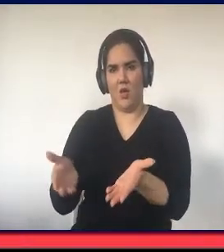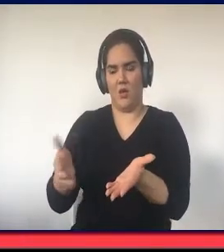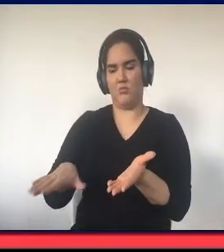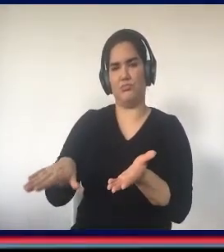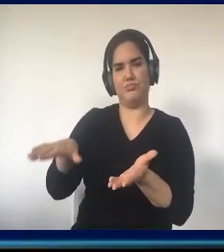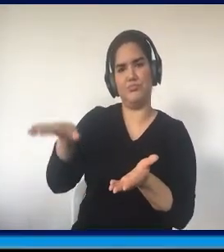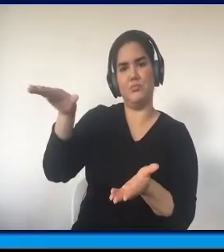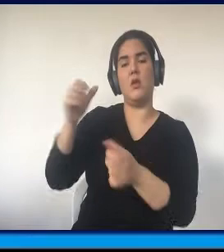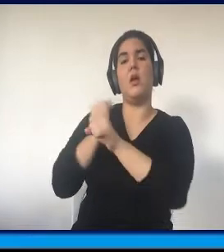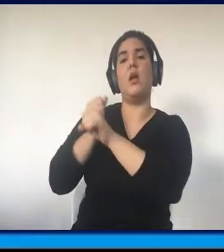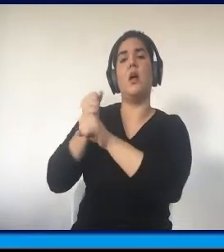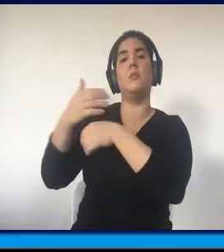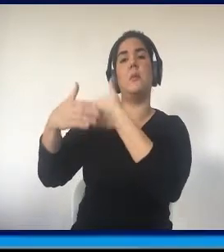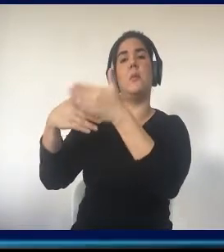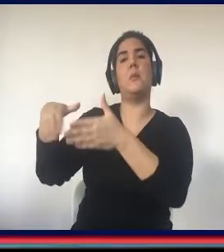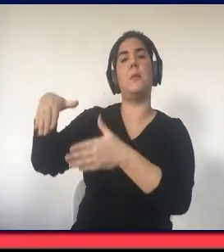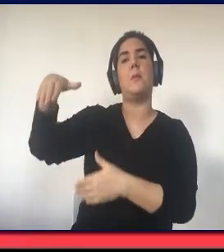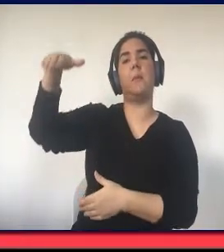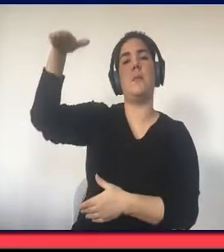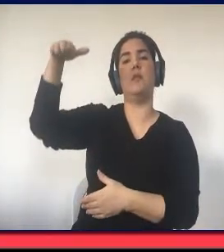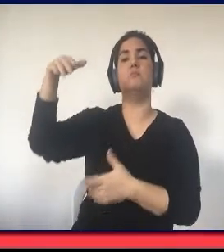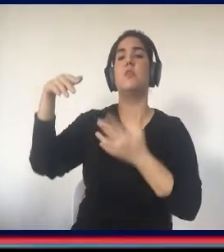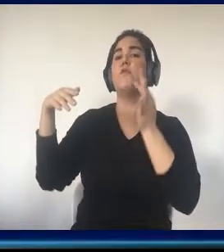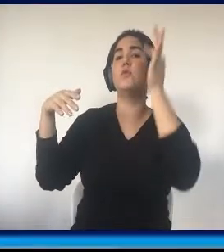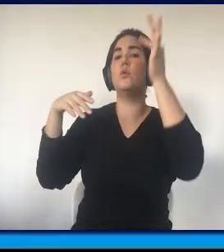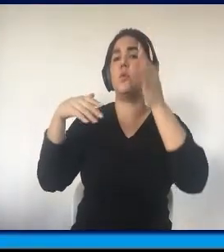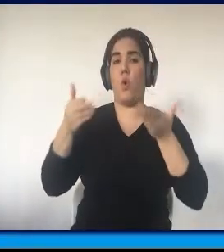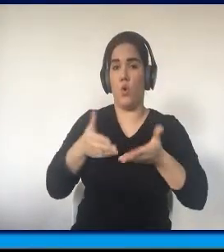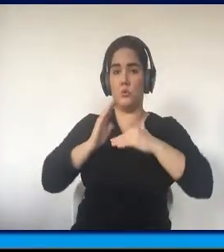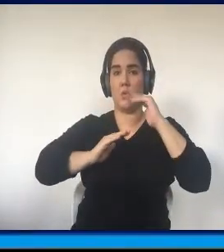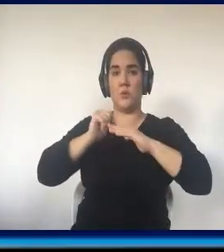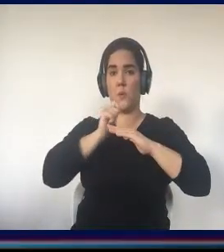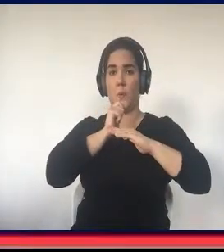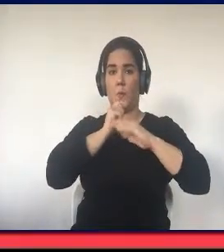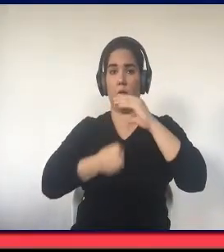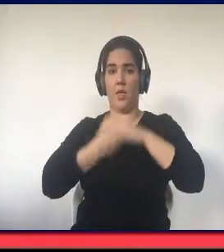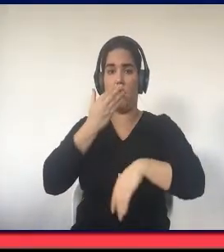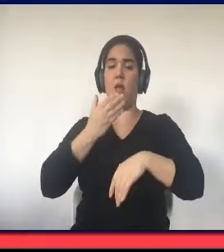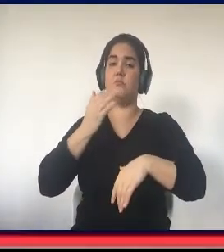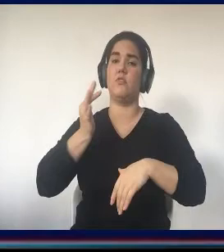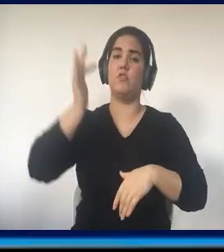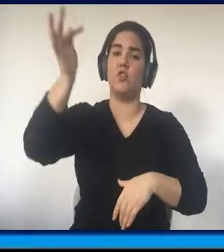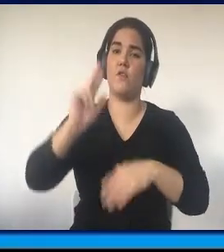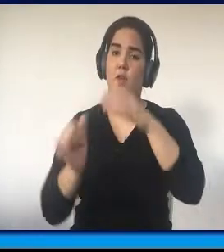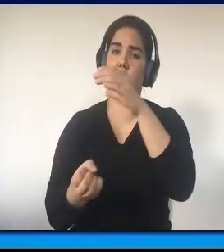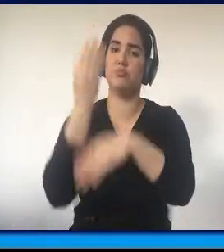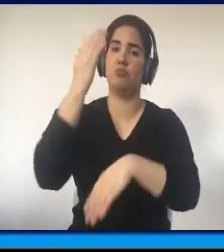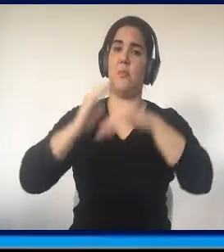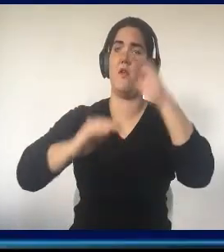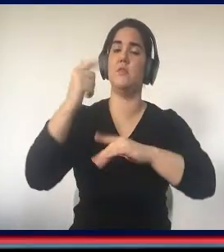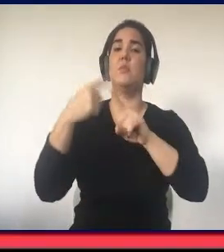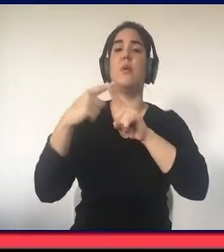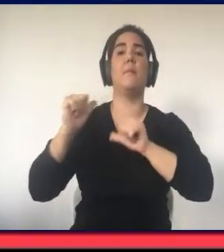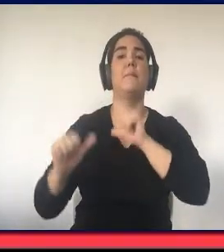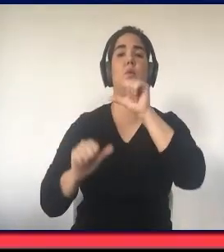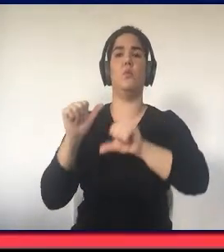trabalhar numa profissão que hoje não existe. A gente nem sabe que existe, porque as coisas estão mudando, estão mudando muito rápido. Hoje eu trabalho com uma profissão que